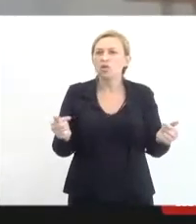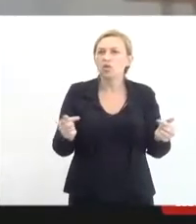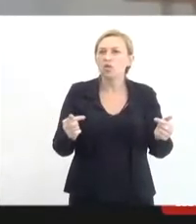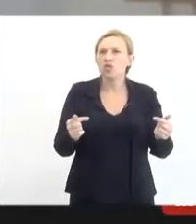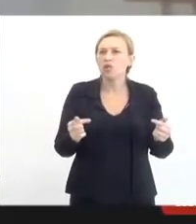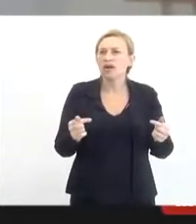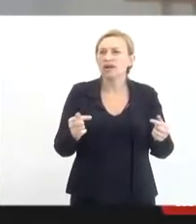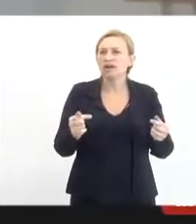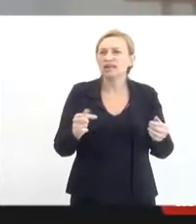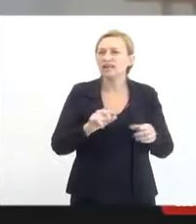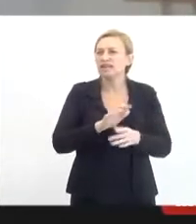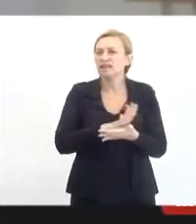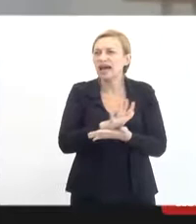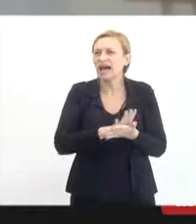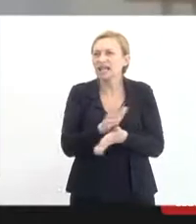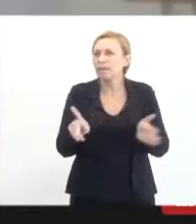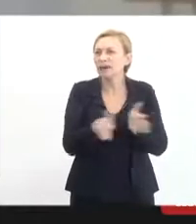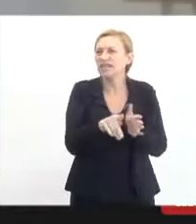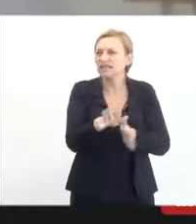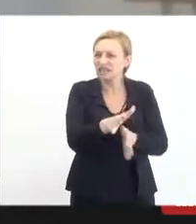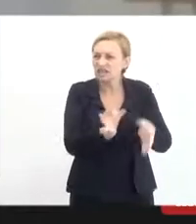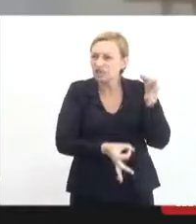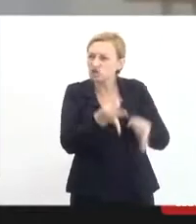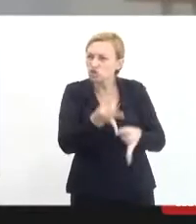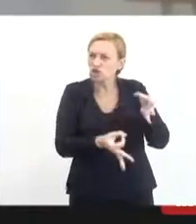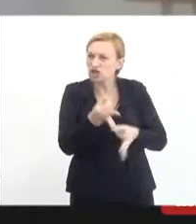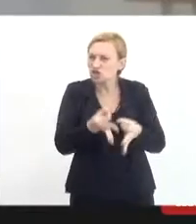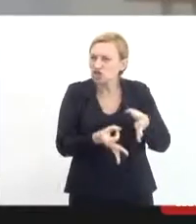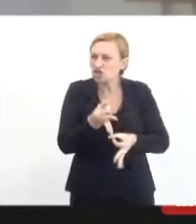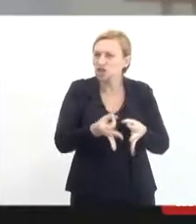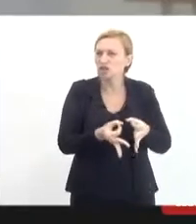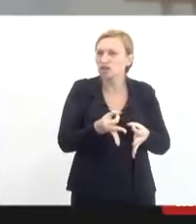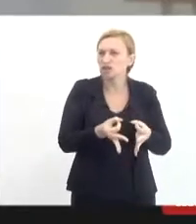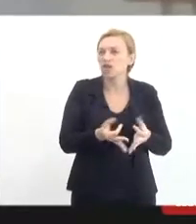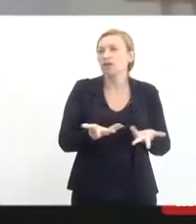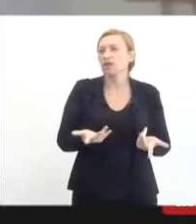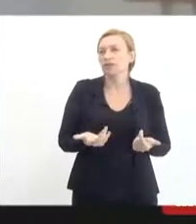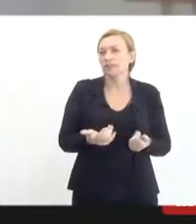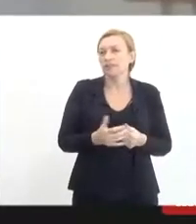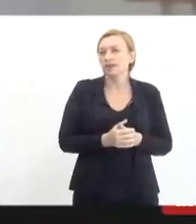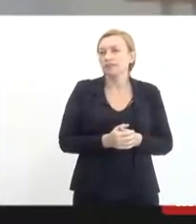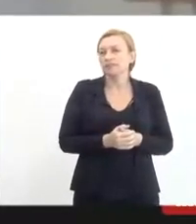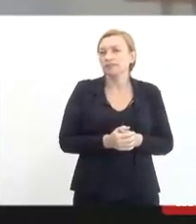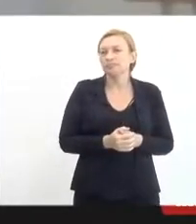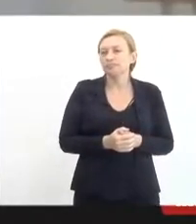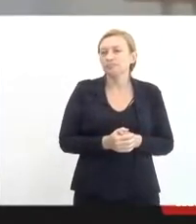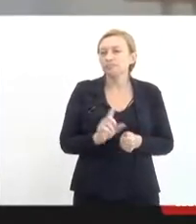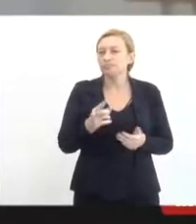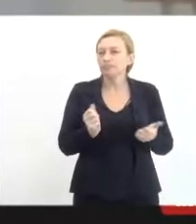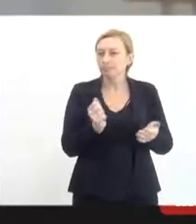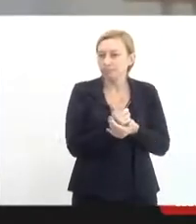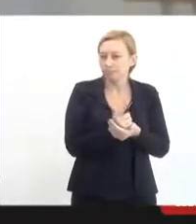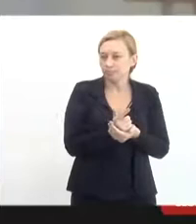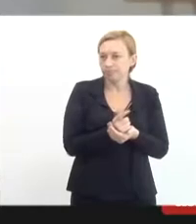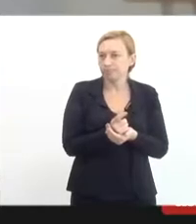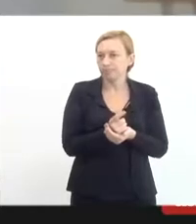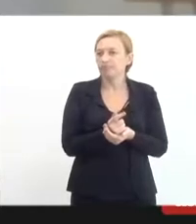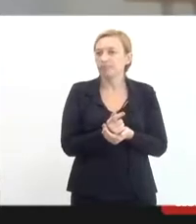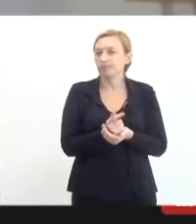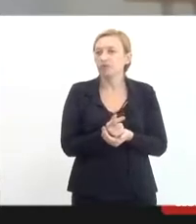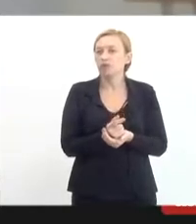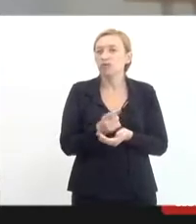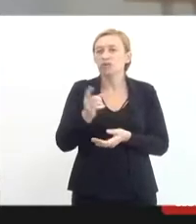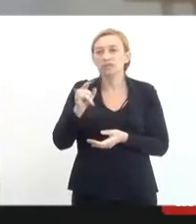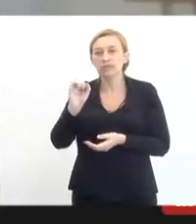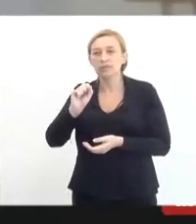jurídica legitimamente debatida pela empresa sobre o creditamento desses bens. O desembargador percebeu que